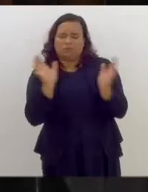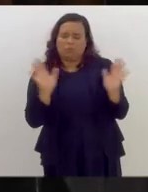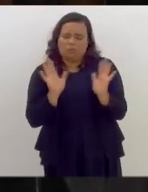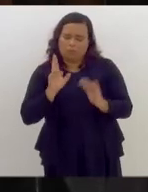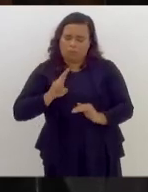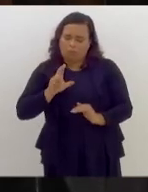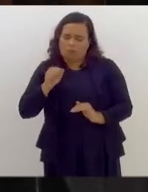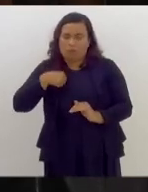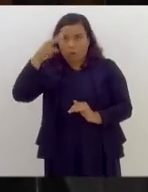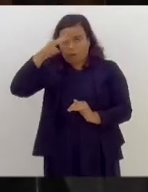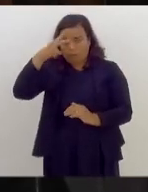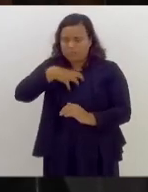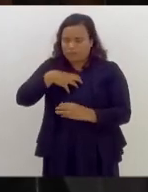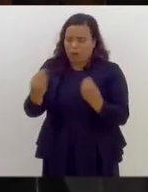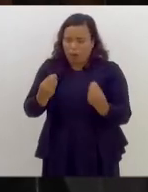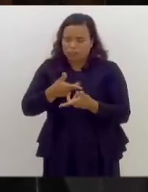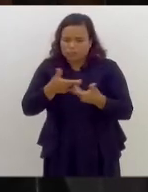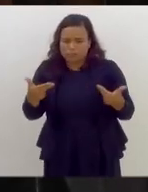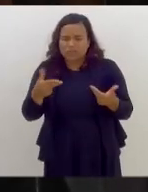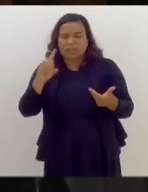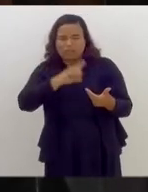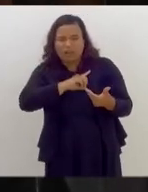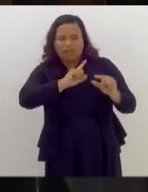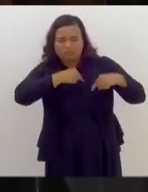detetive. Então,